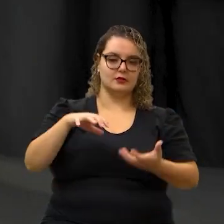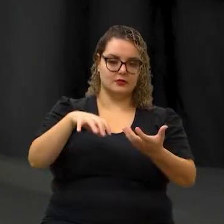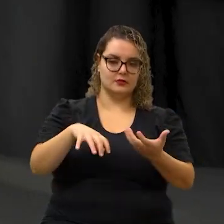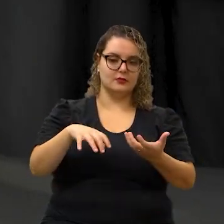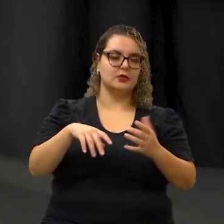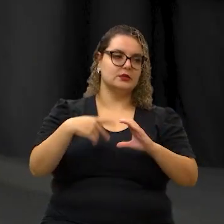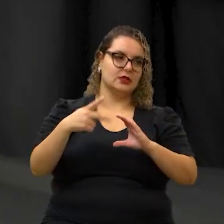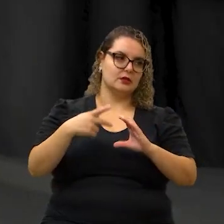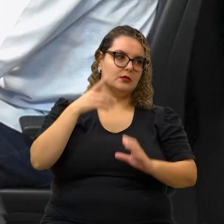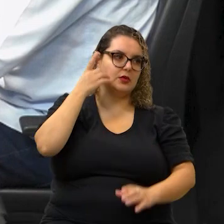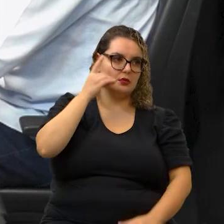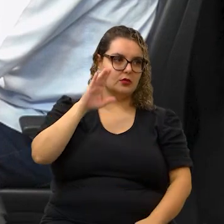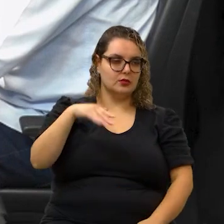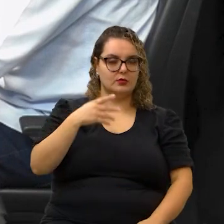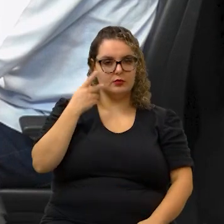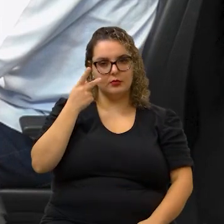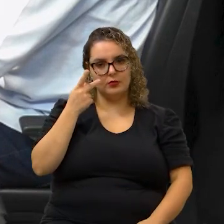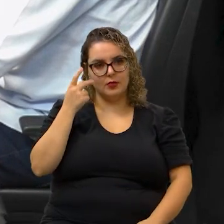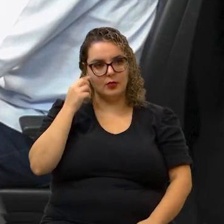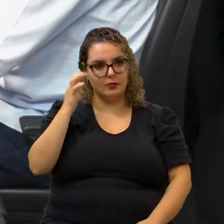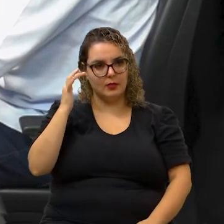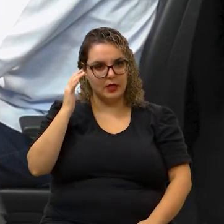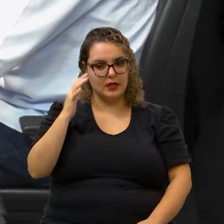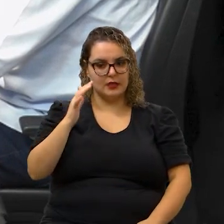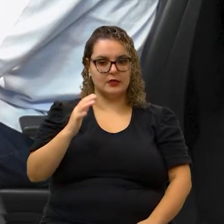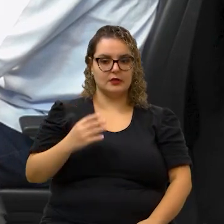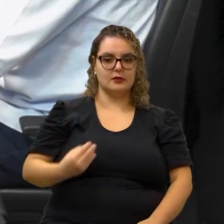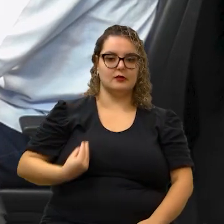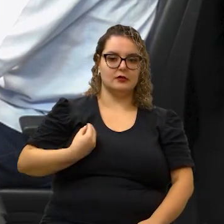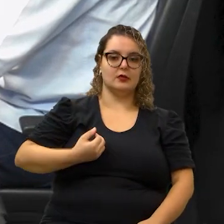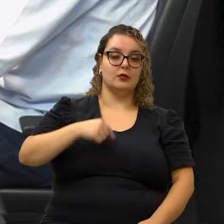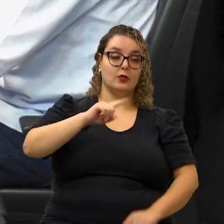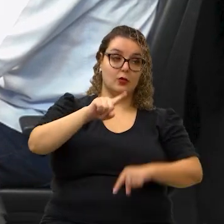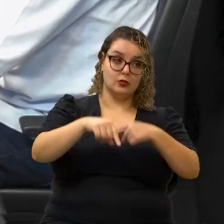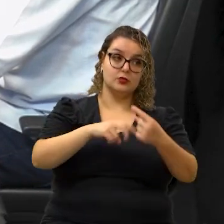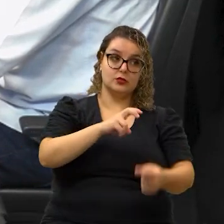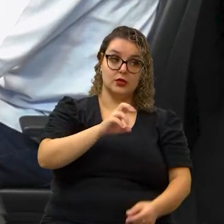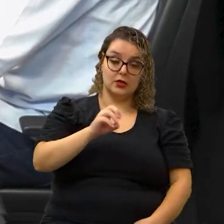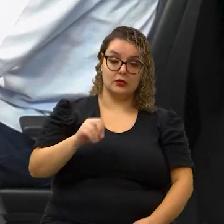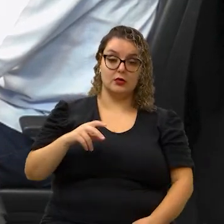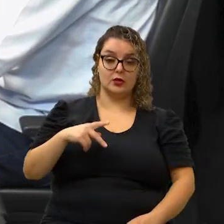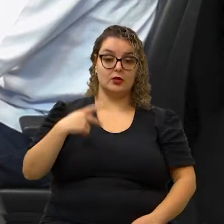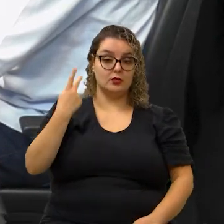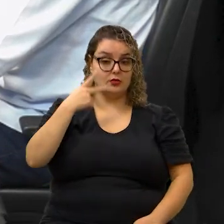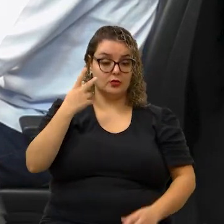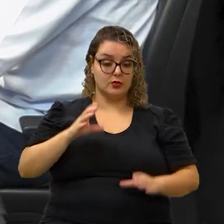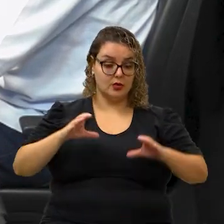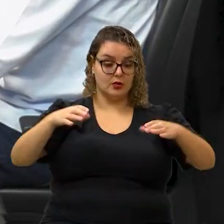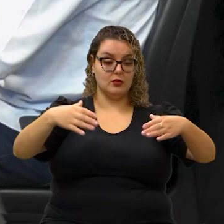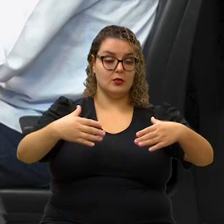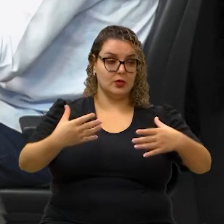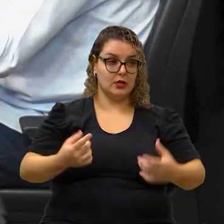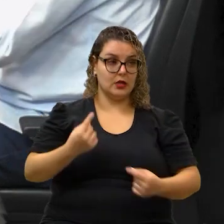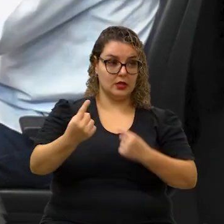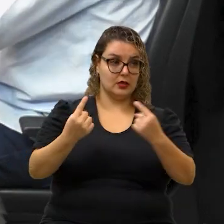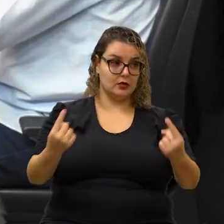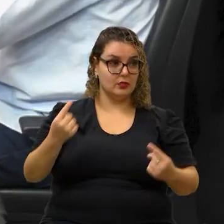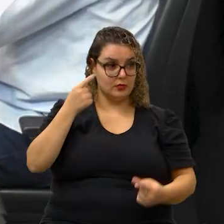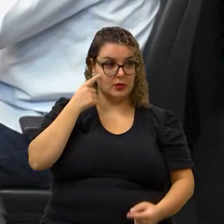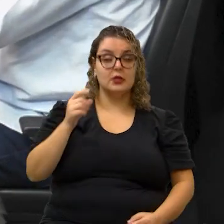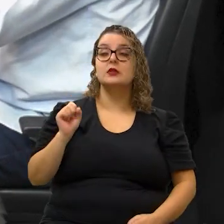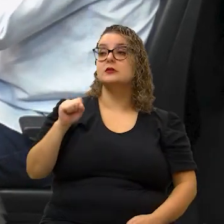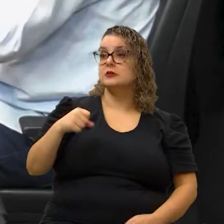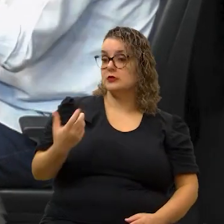grandiosidade da Câmara dos Deputados, quando você pensa em viver com outros 500 parlamentares, cada um com uma ideologia e tudo